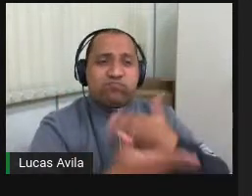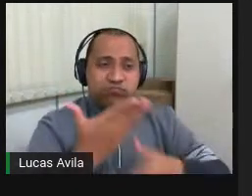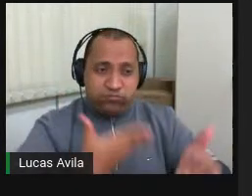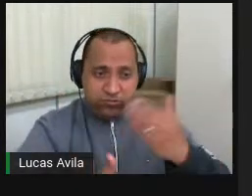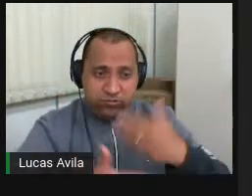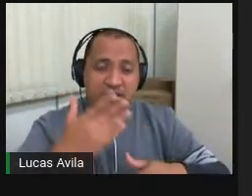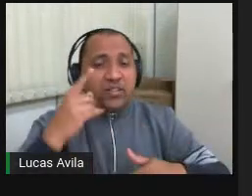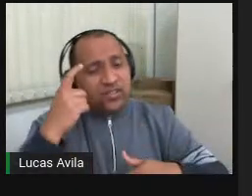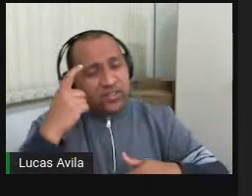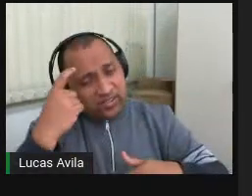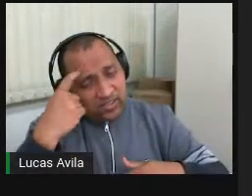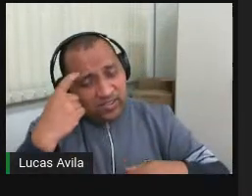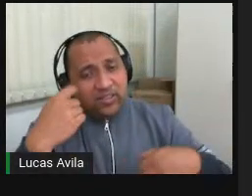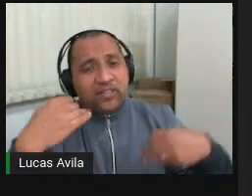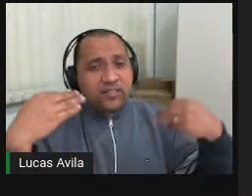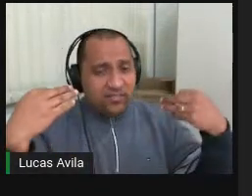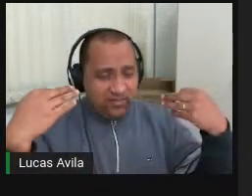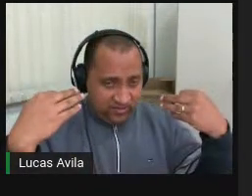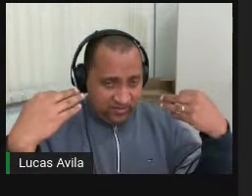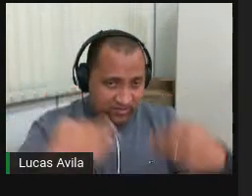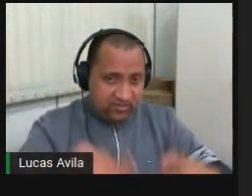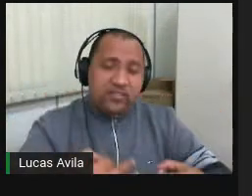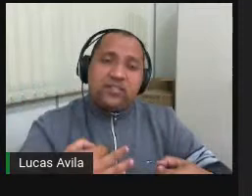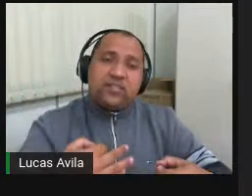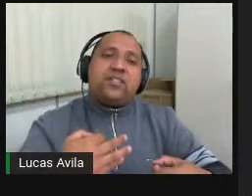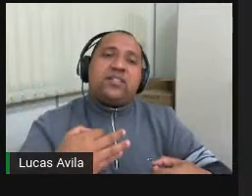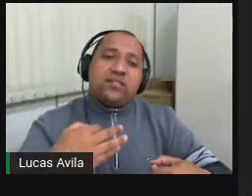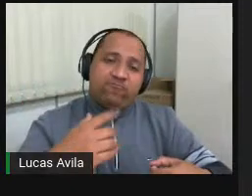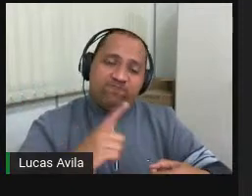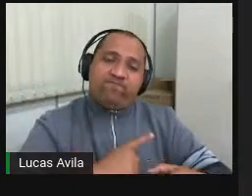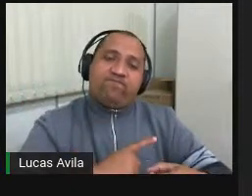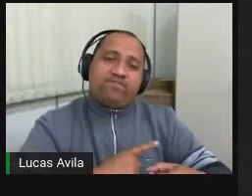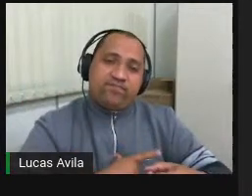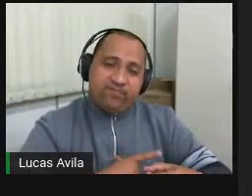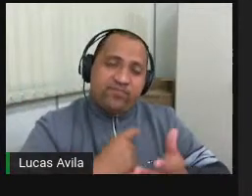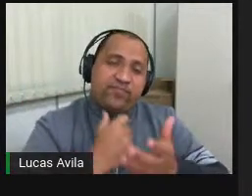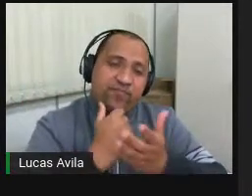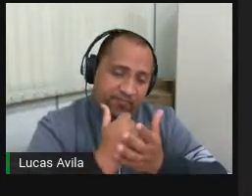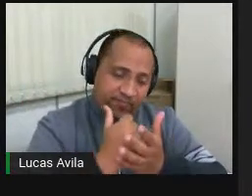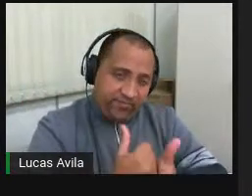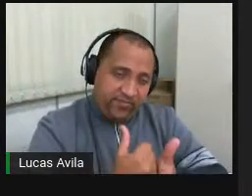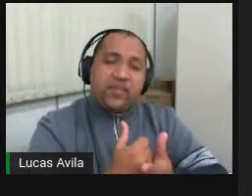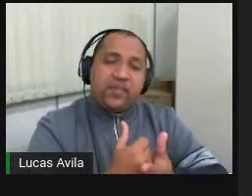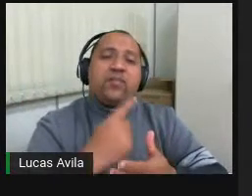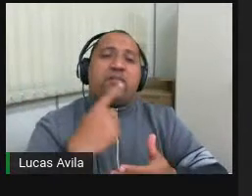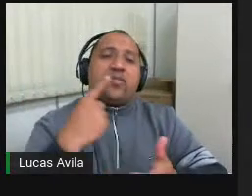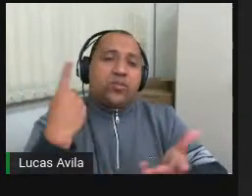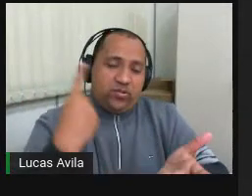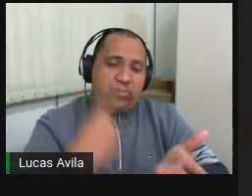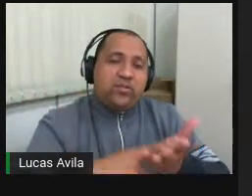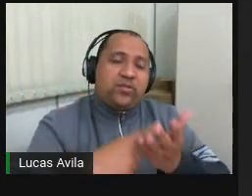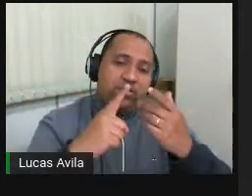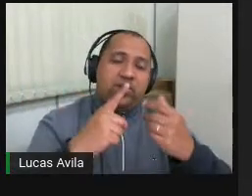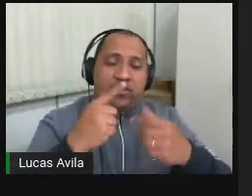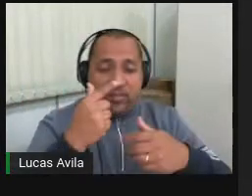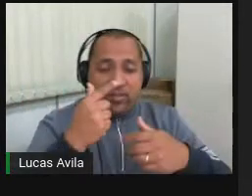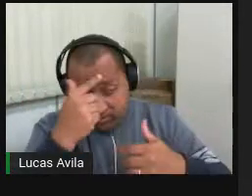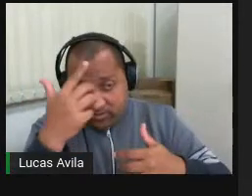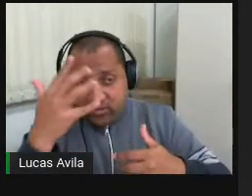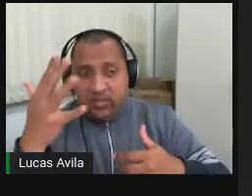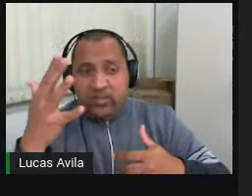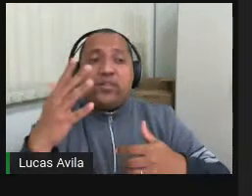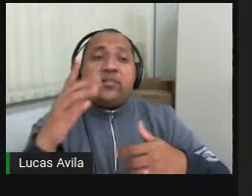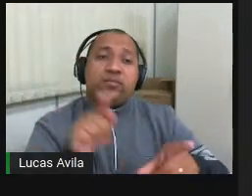ação concreta de preservação e de afirmação da Unipampa e das